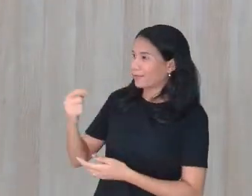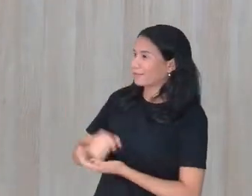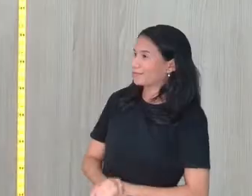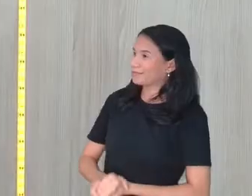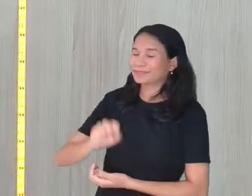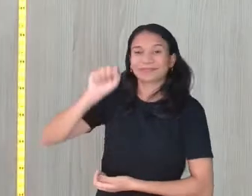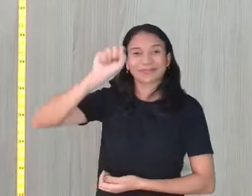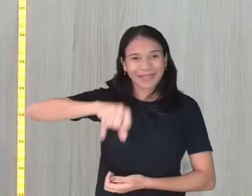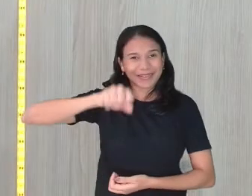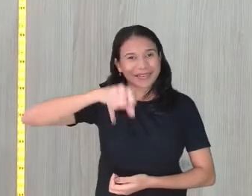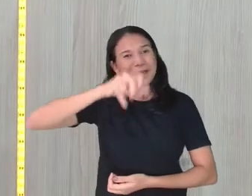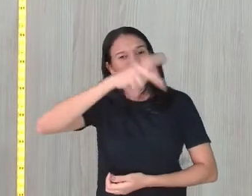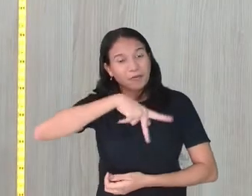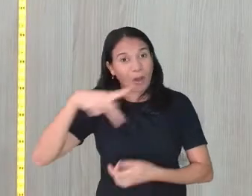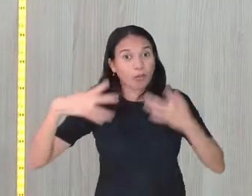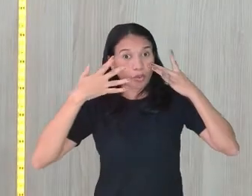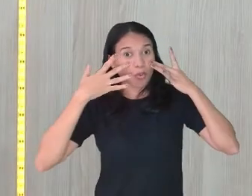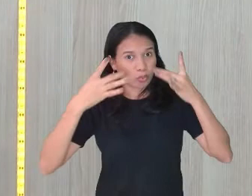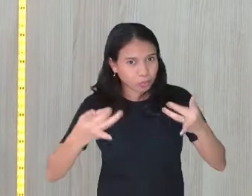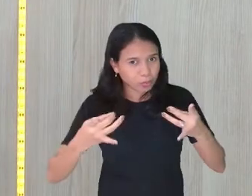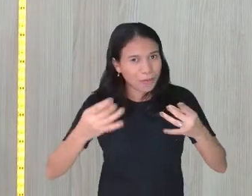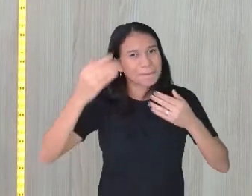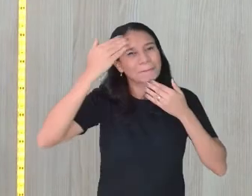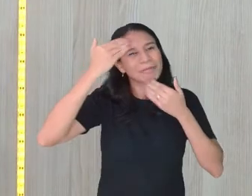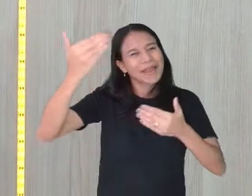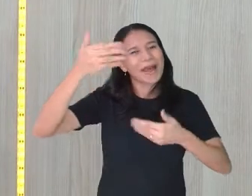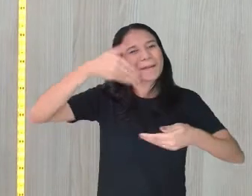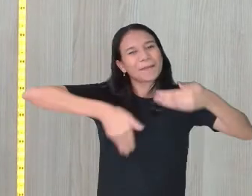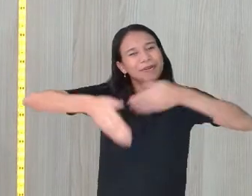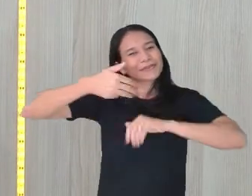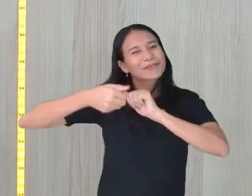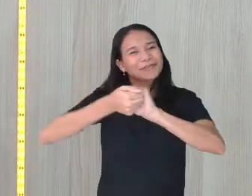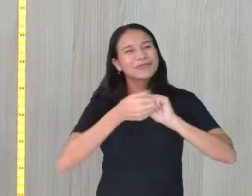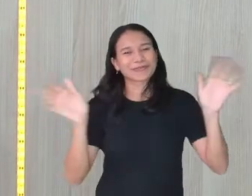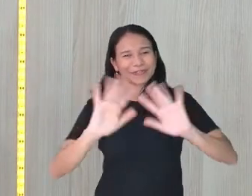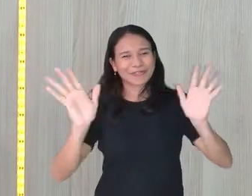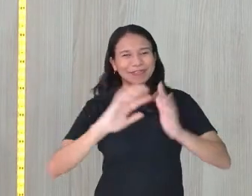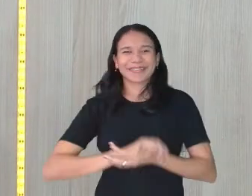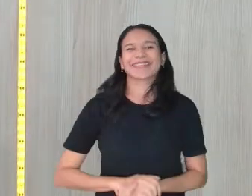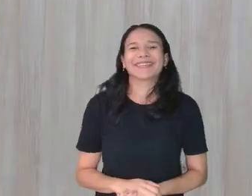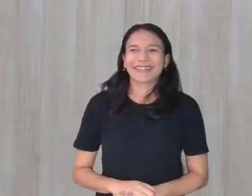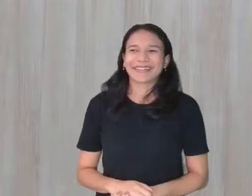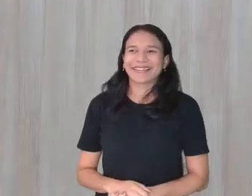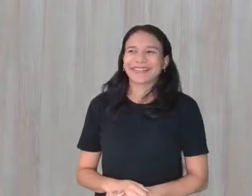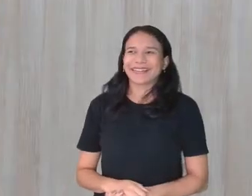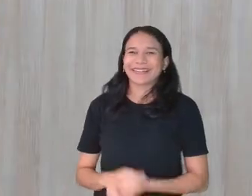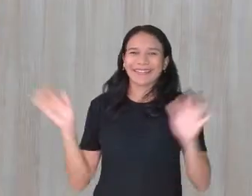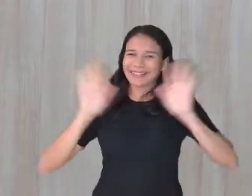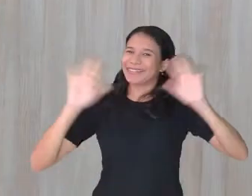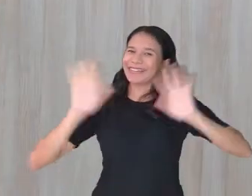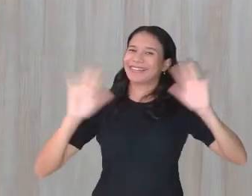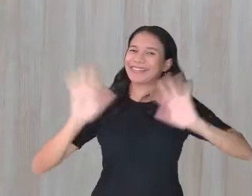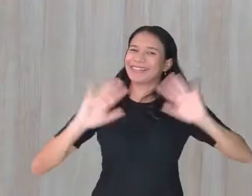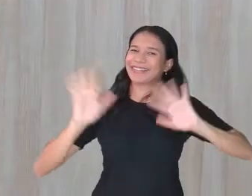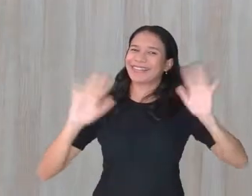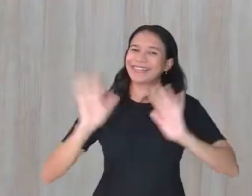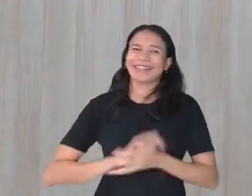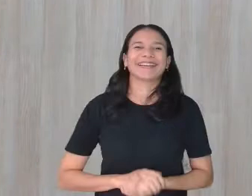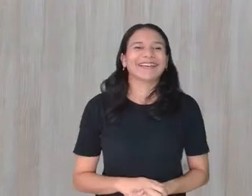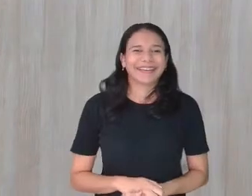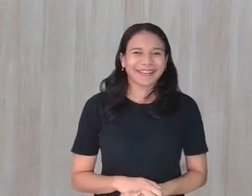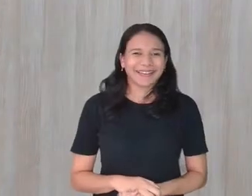É isso, professora Isabel. Então, fiquem ligadinhos, viu? Obrigada pela participação. Tchau, tchau, pessoal. Tchau, pessoal.